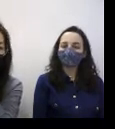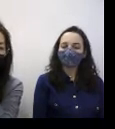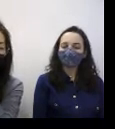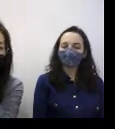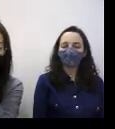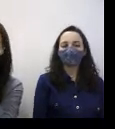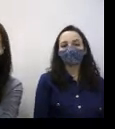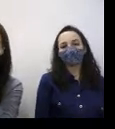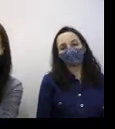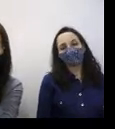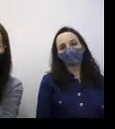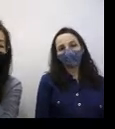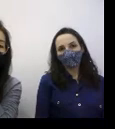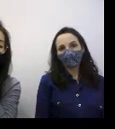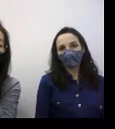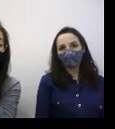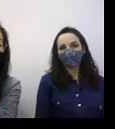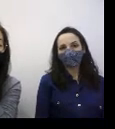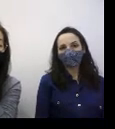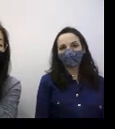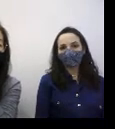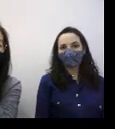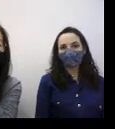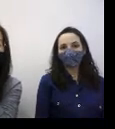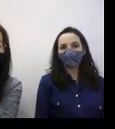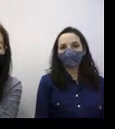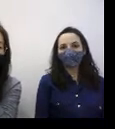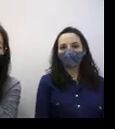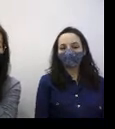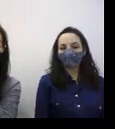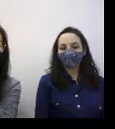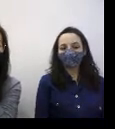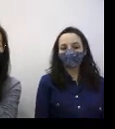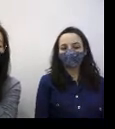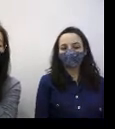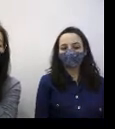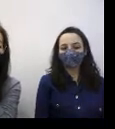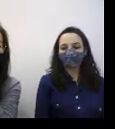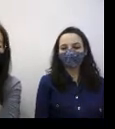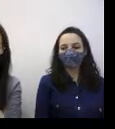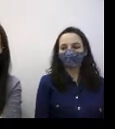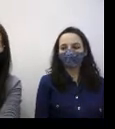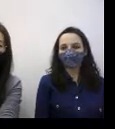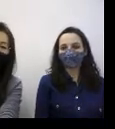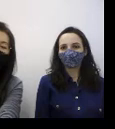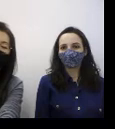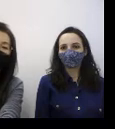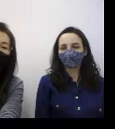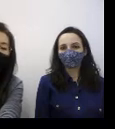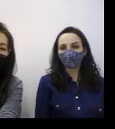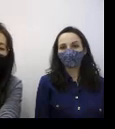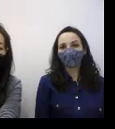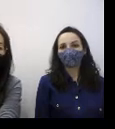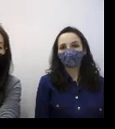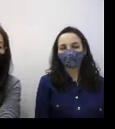ingredientes tiver no rótulo, é melhor. Por quê? Porque tudo que a gente ingere, tudo que a gente come, a gente coloca